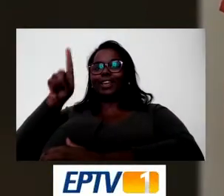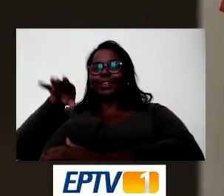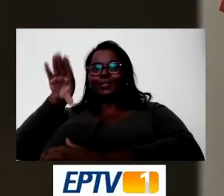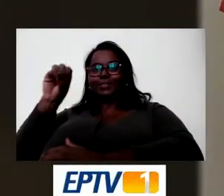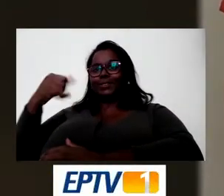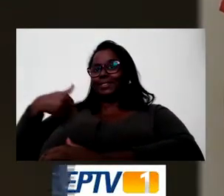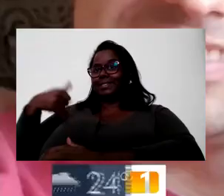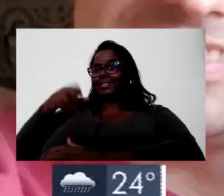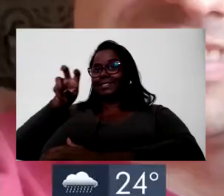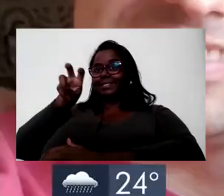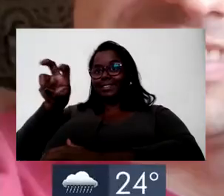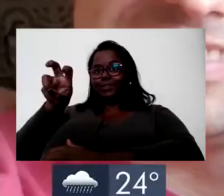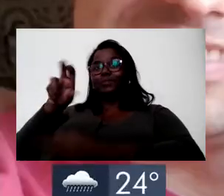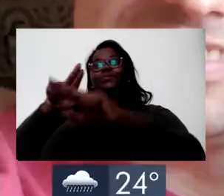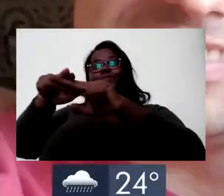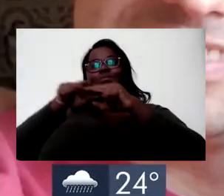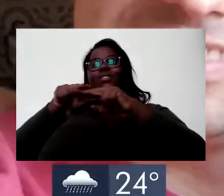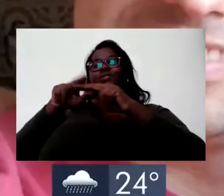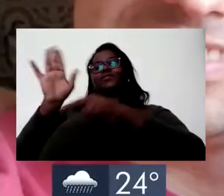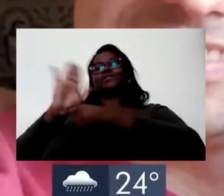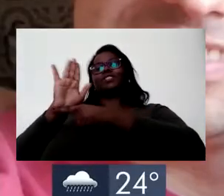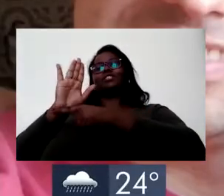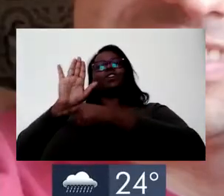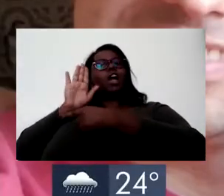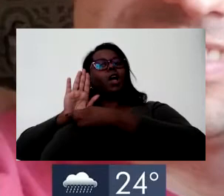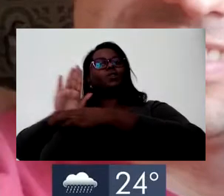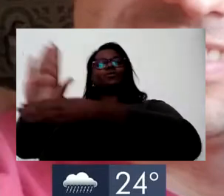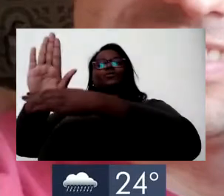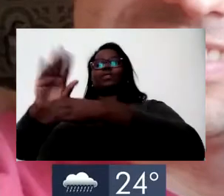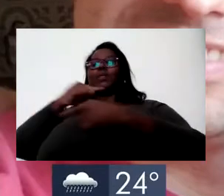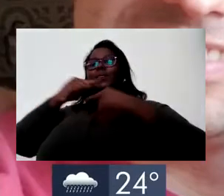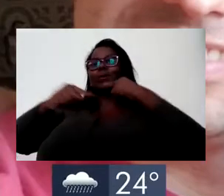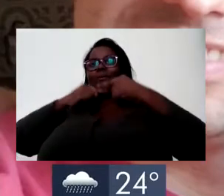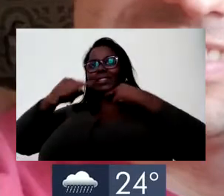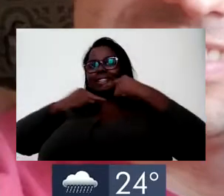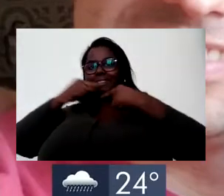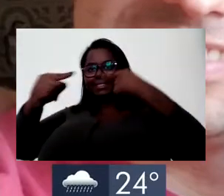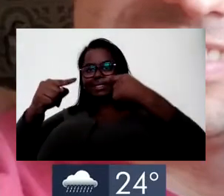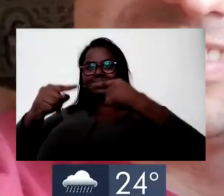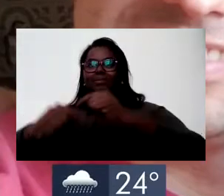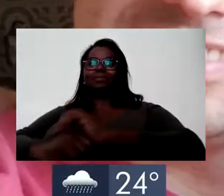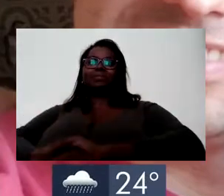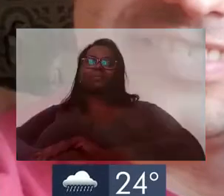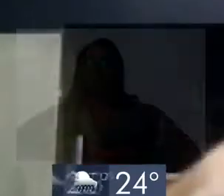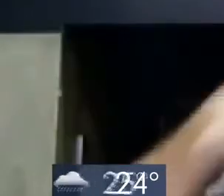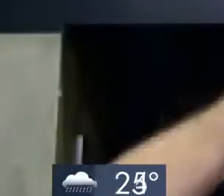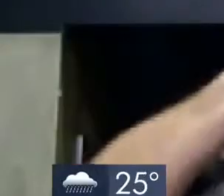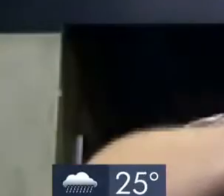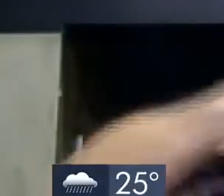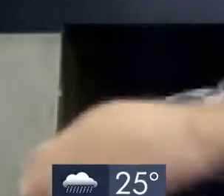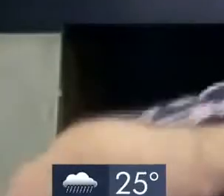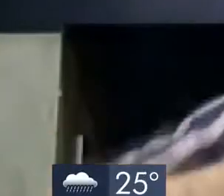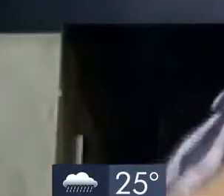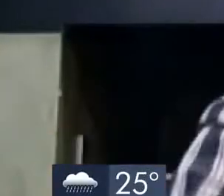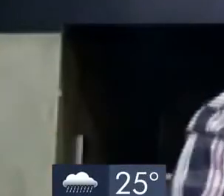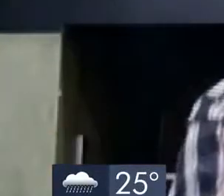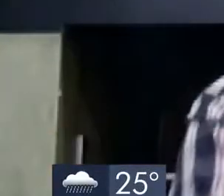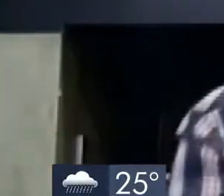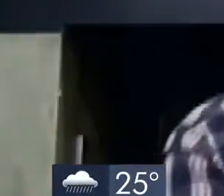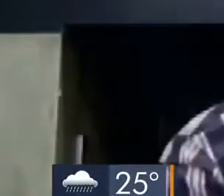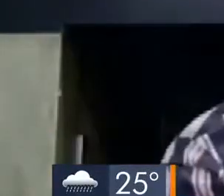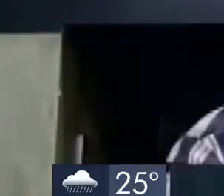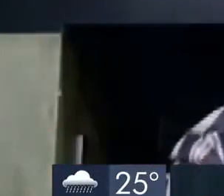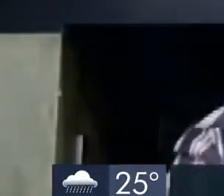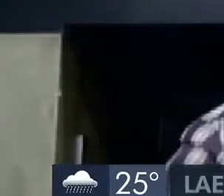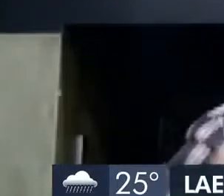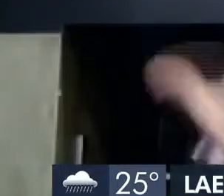anos. Por isso, os vídeos têm ajudado muito a tirar dúvidas e a garantir a proteção da família. O de cuidado com as crianças foi